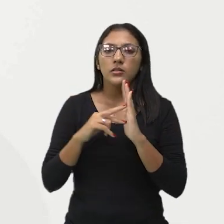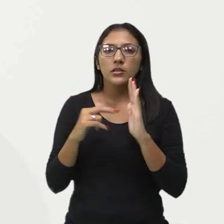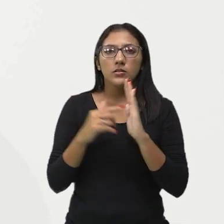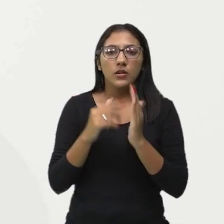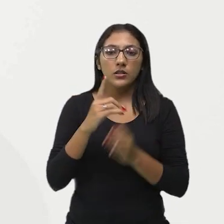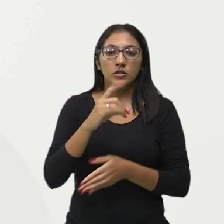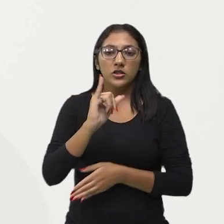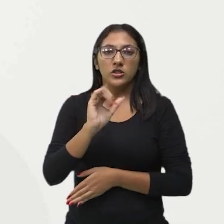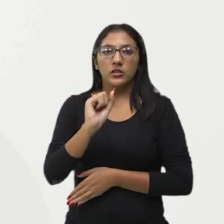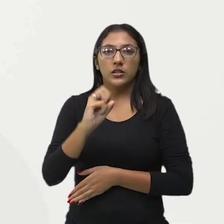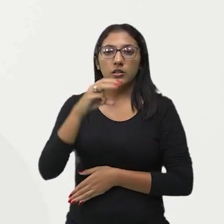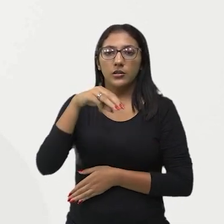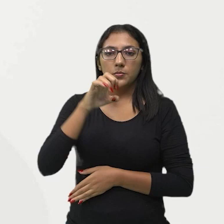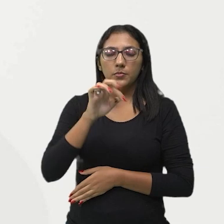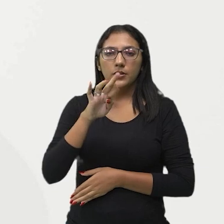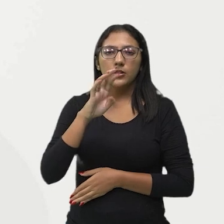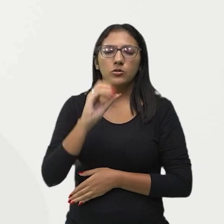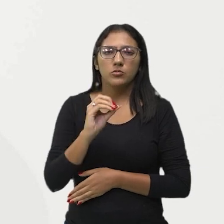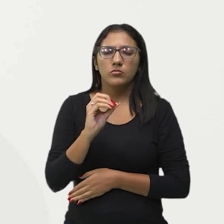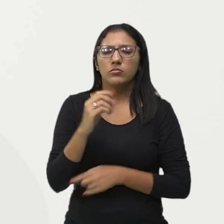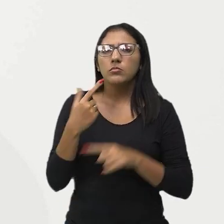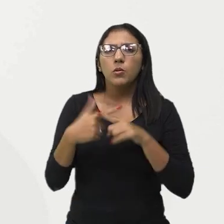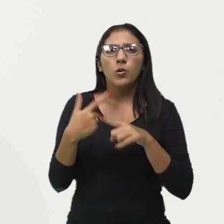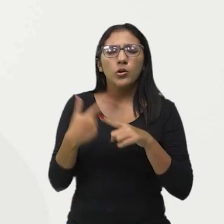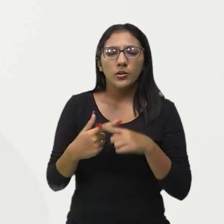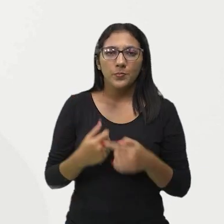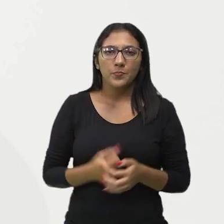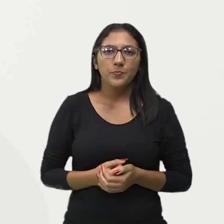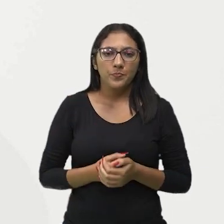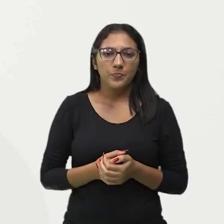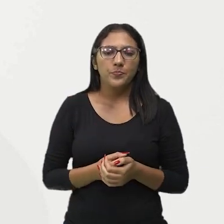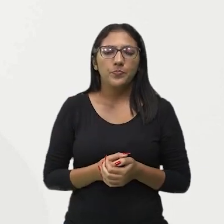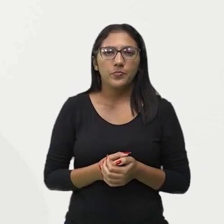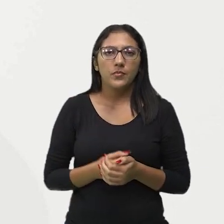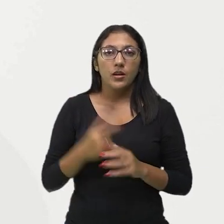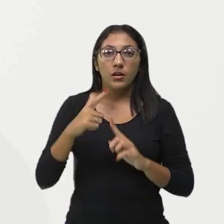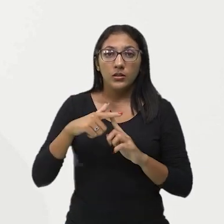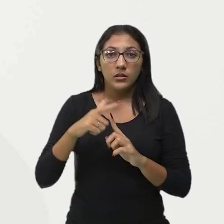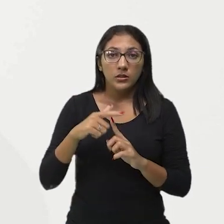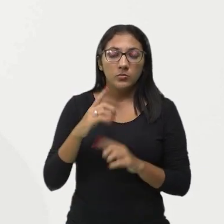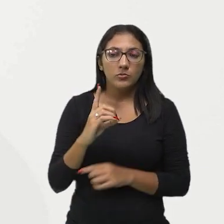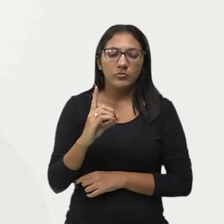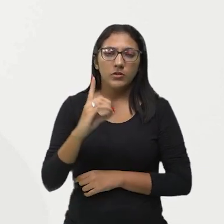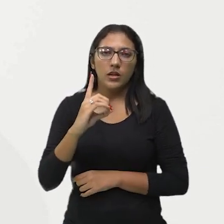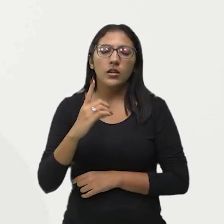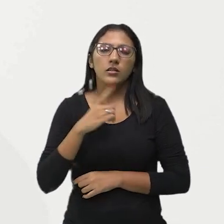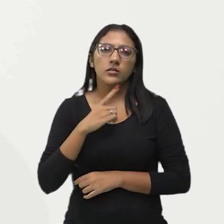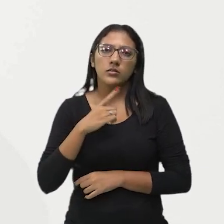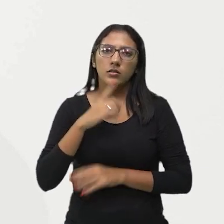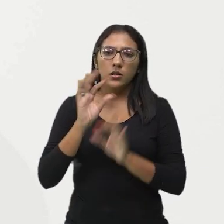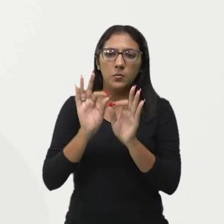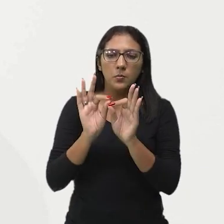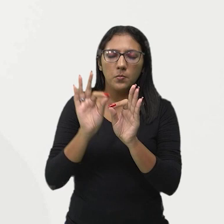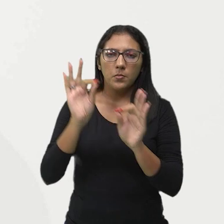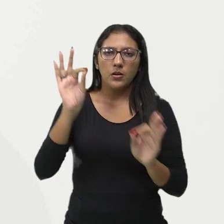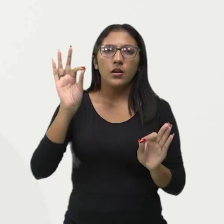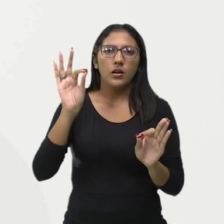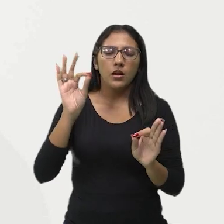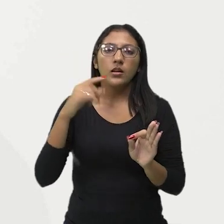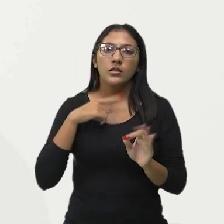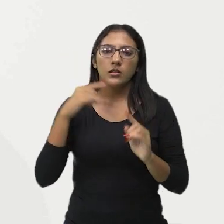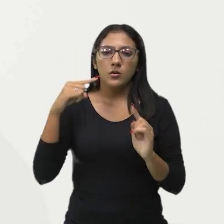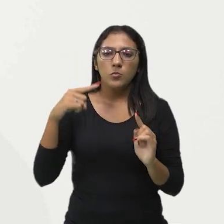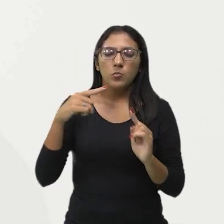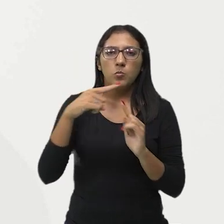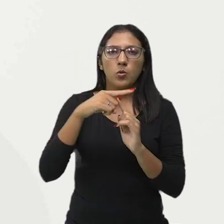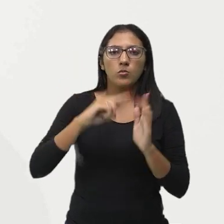Porque o diâmetro é qualquer segmento que passa pelo centro da circunferência. Então, se o segmento